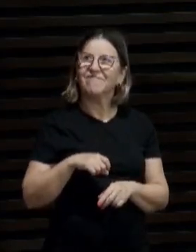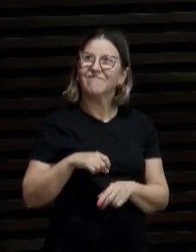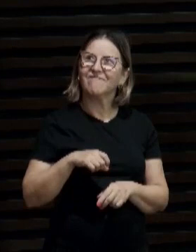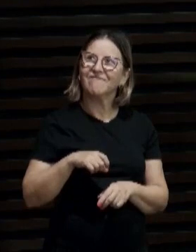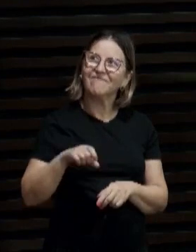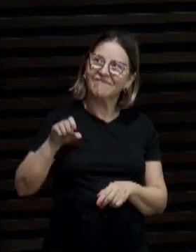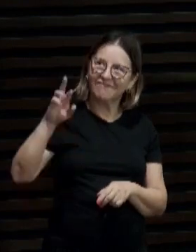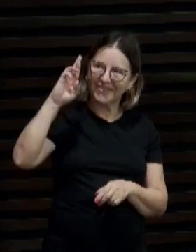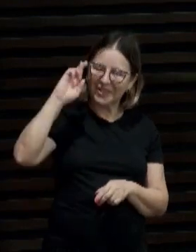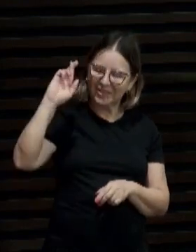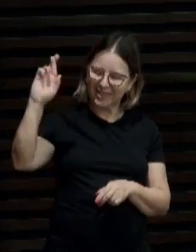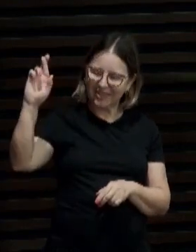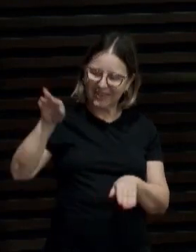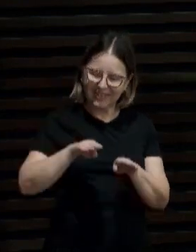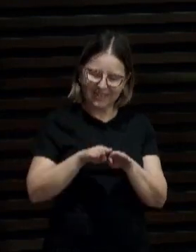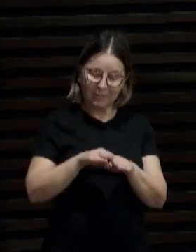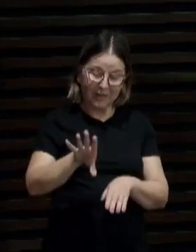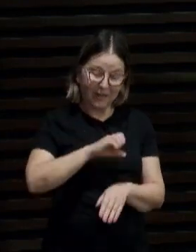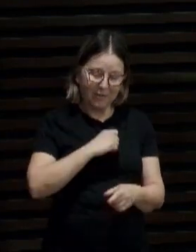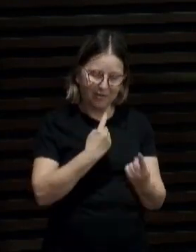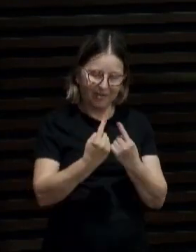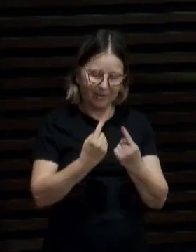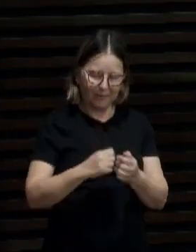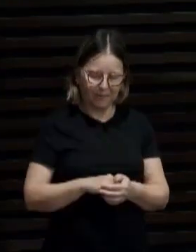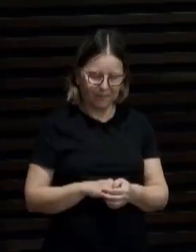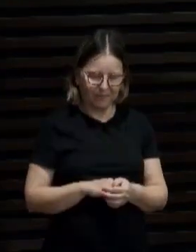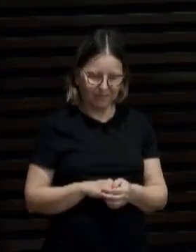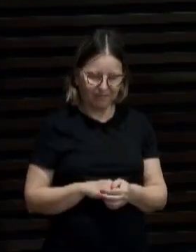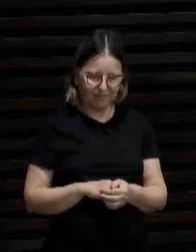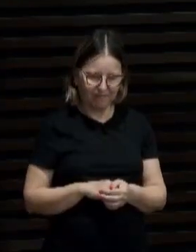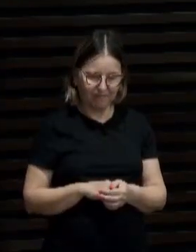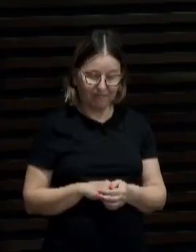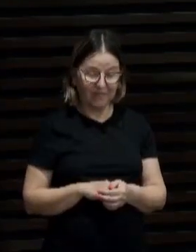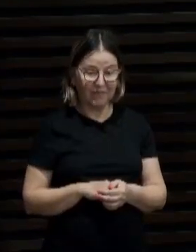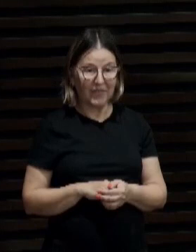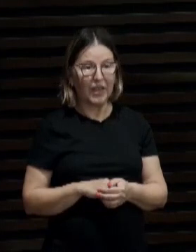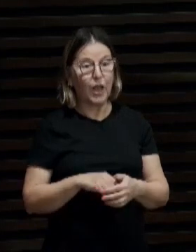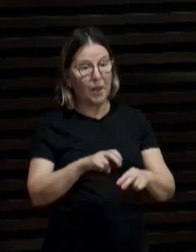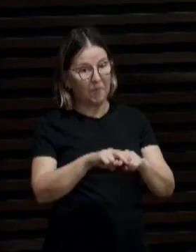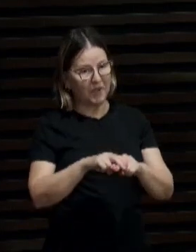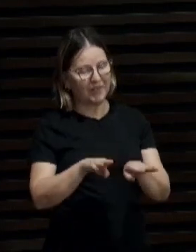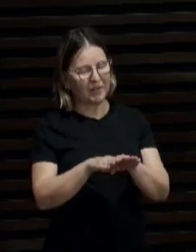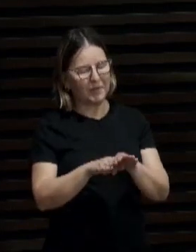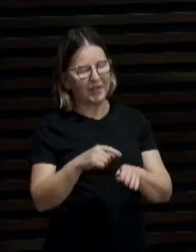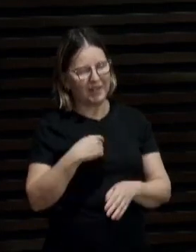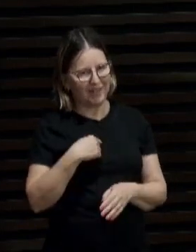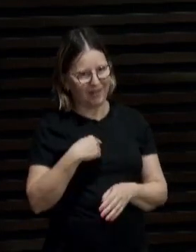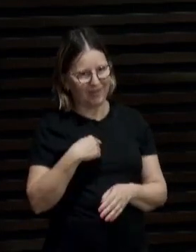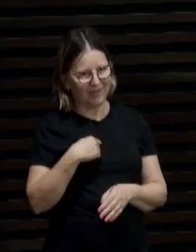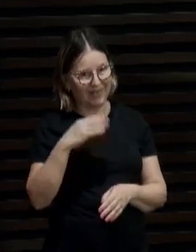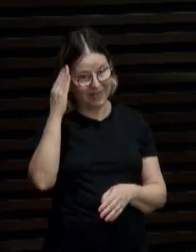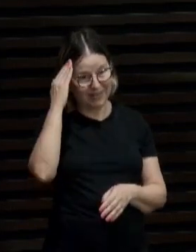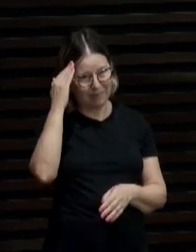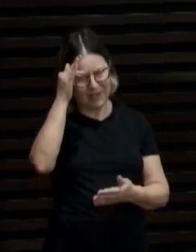Efésios 1, 15 a 16 nos diz: por isso também eu, tendo ouvido a fé que há entre